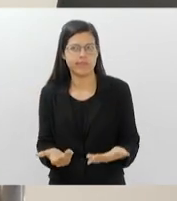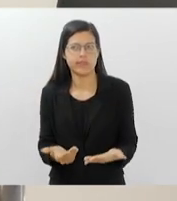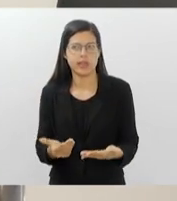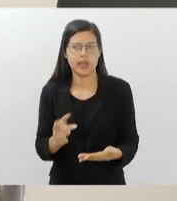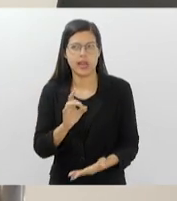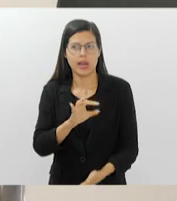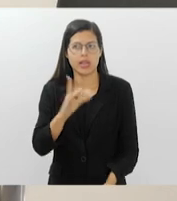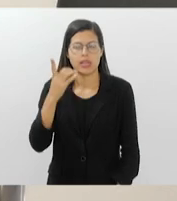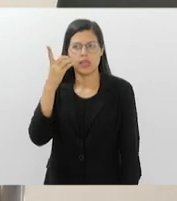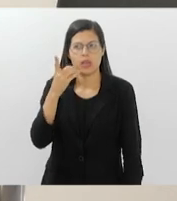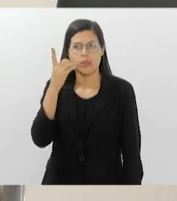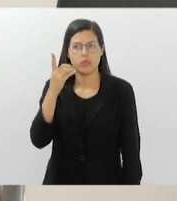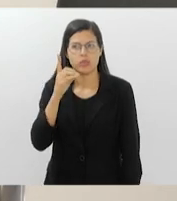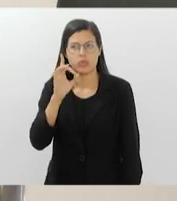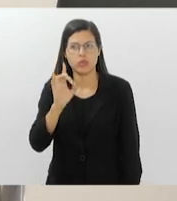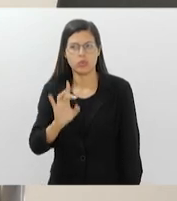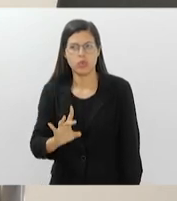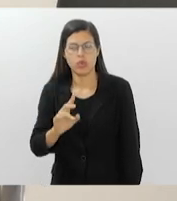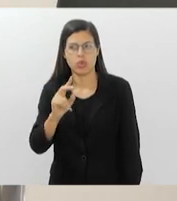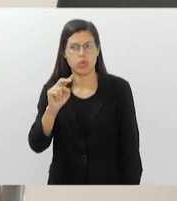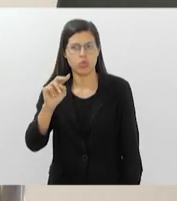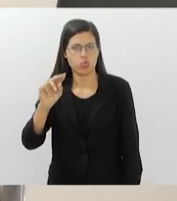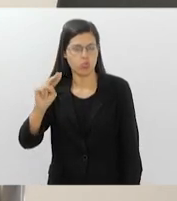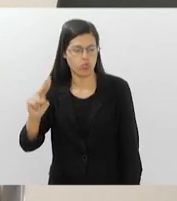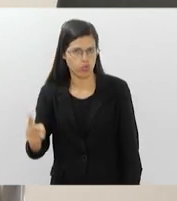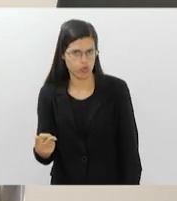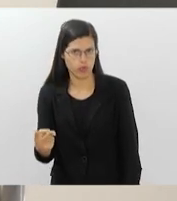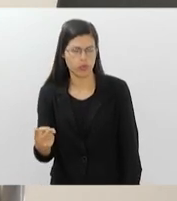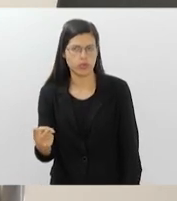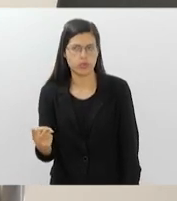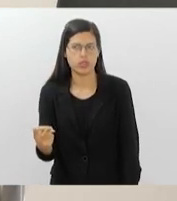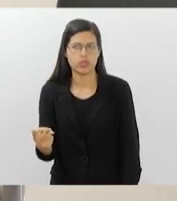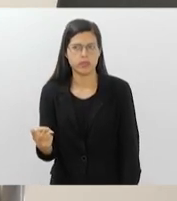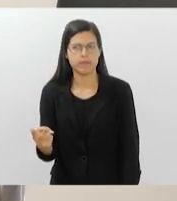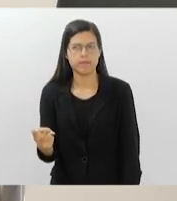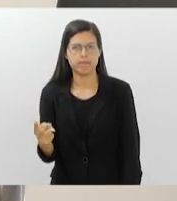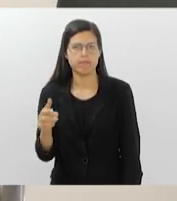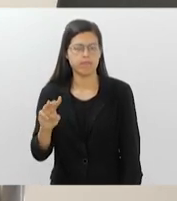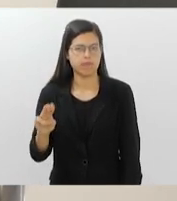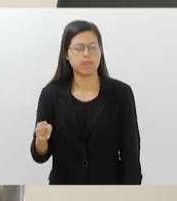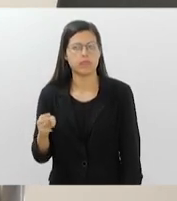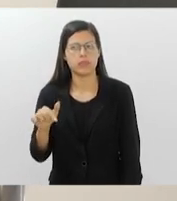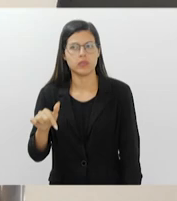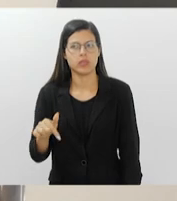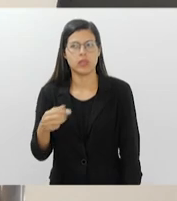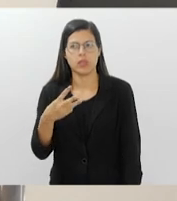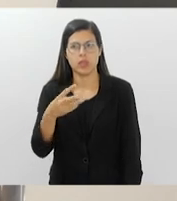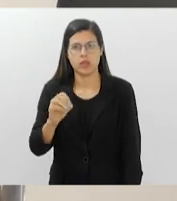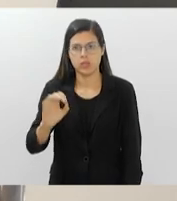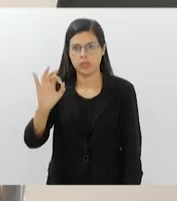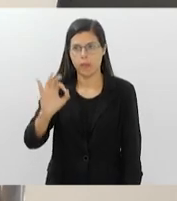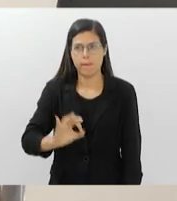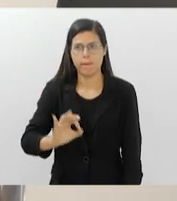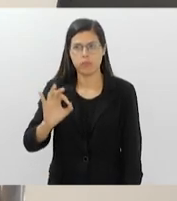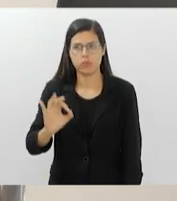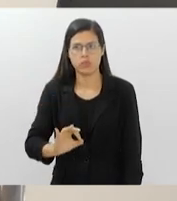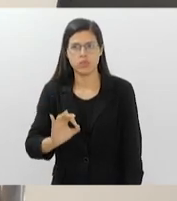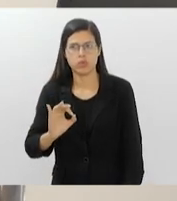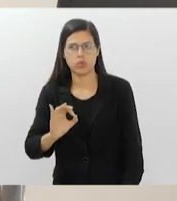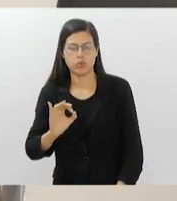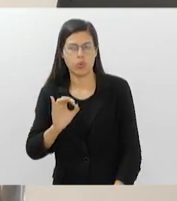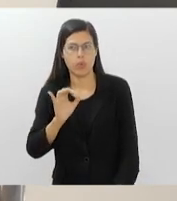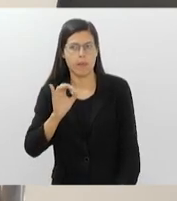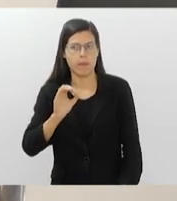emendar 2 milhões deais e Obrigatoriamente 30% para educação e